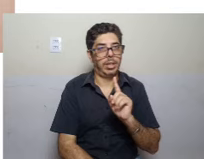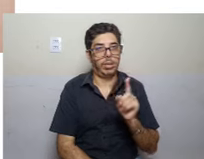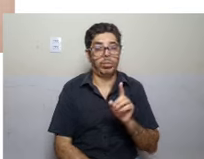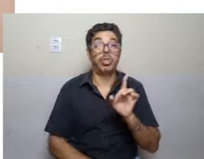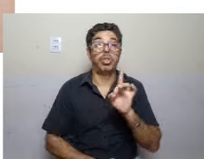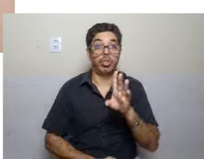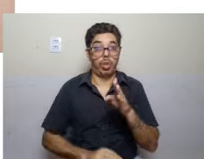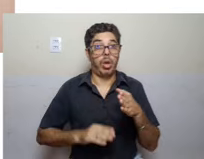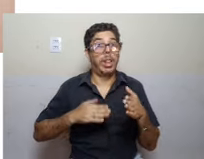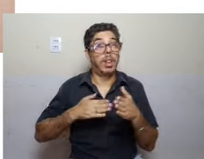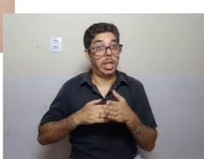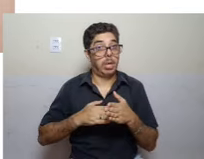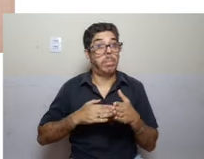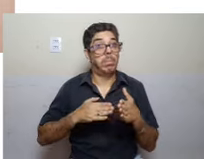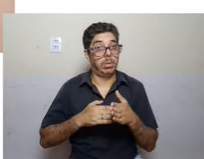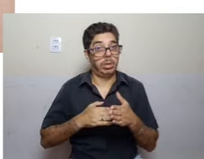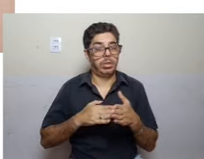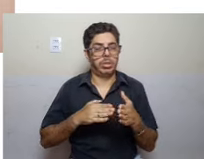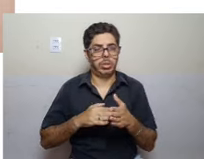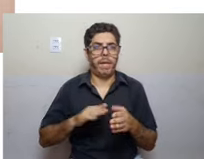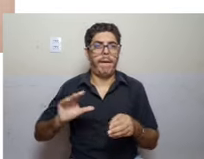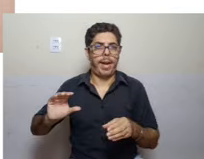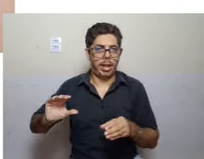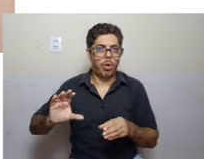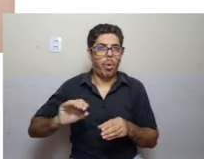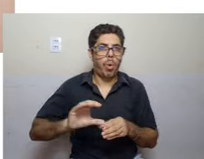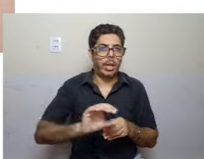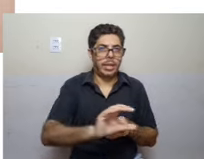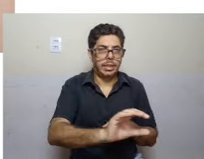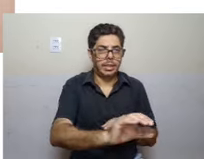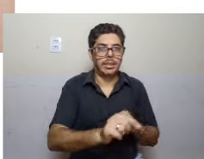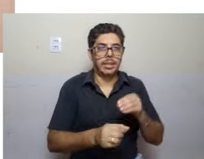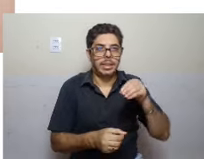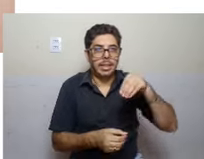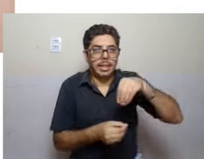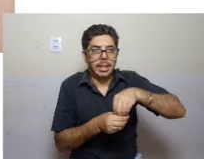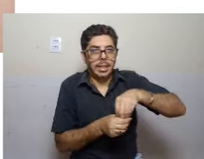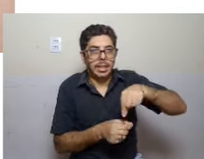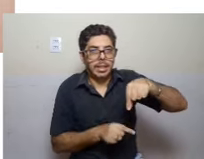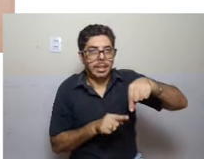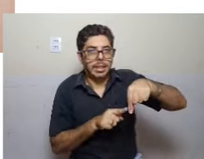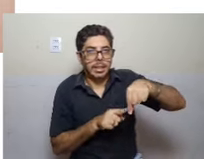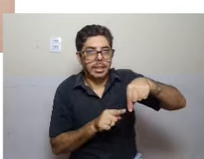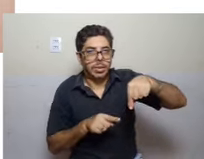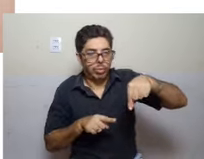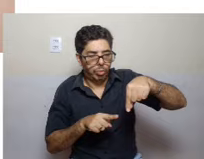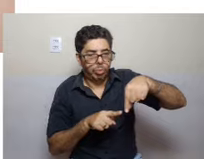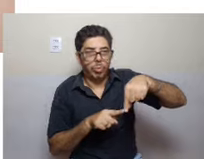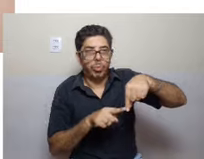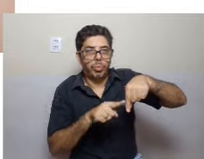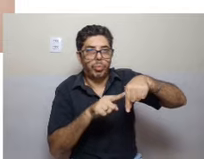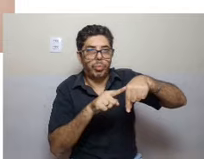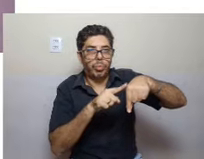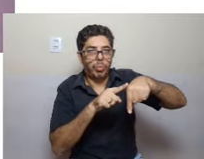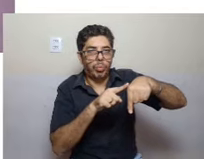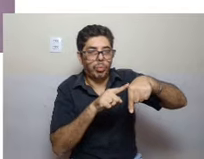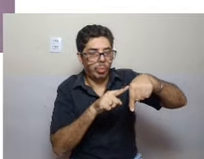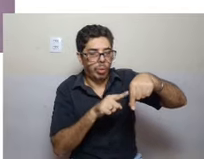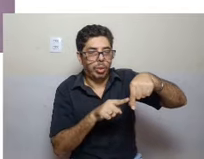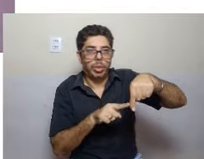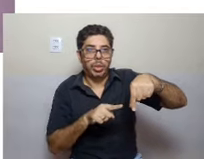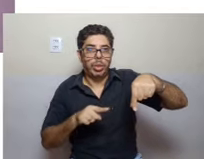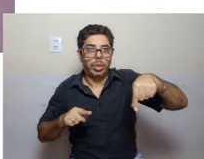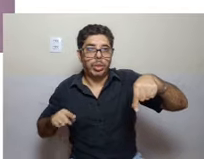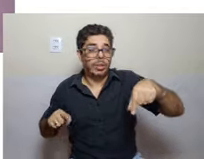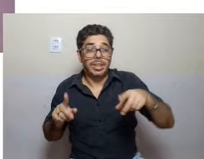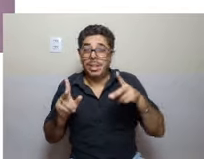limitam. Isso significa que a corrente elétrica que entra num terminal de um resistor será exatamente a mesma corrente que sai pelo